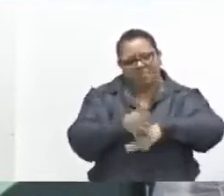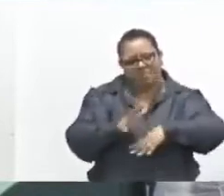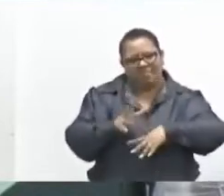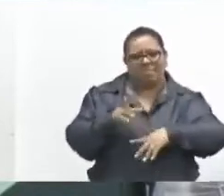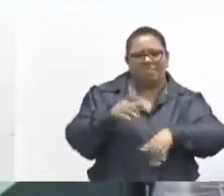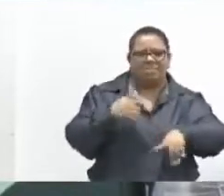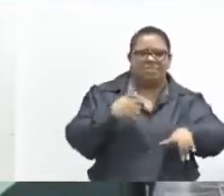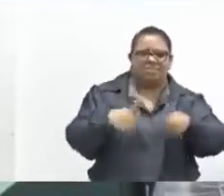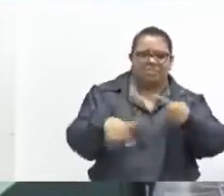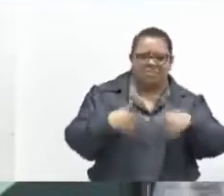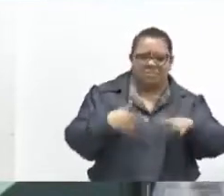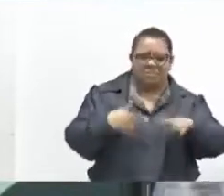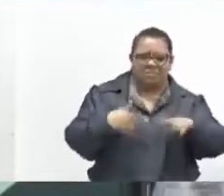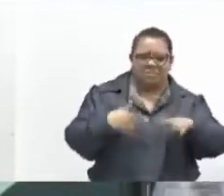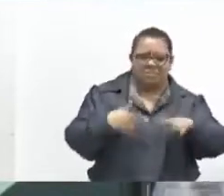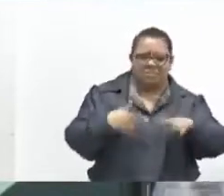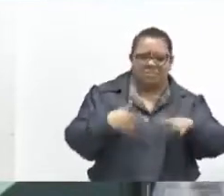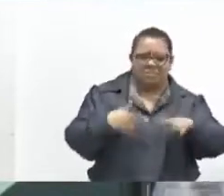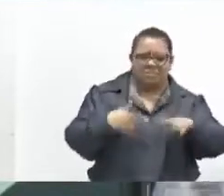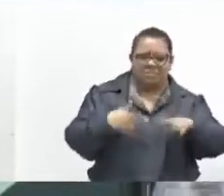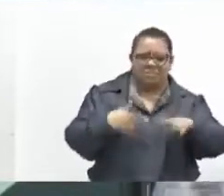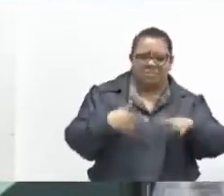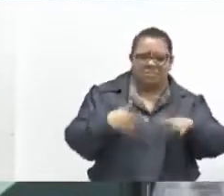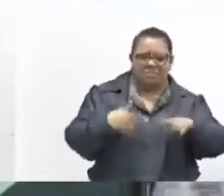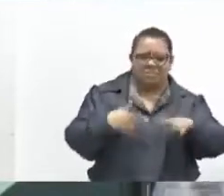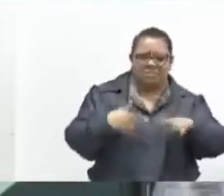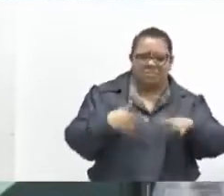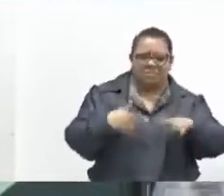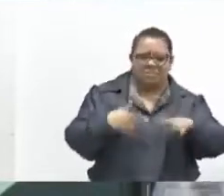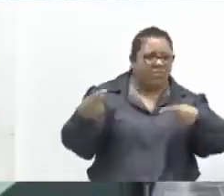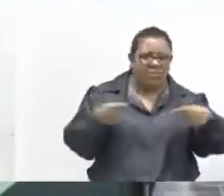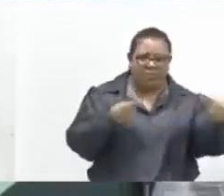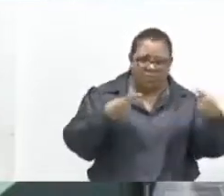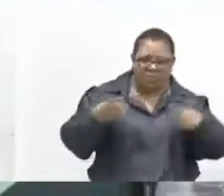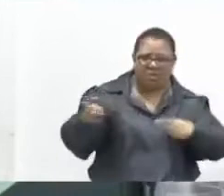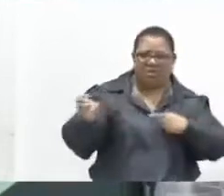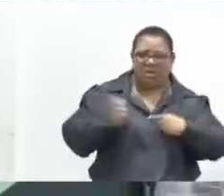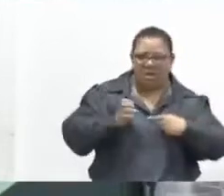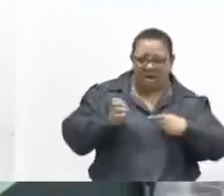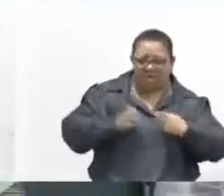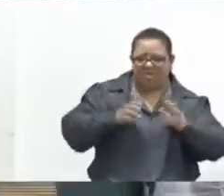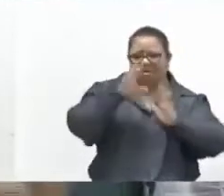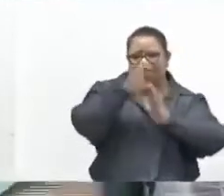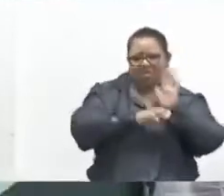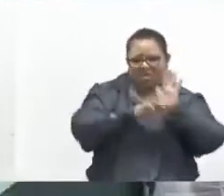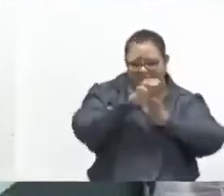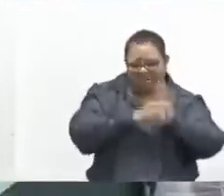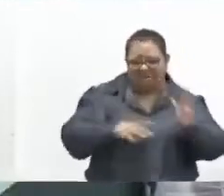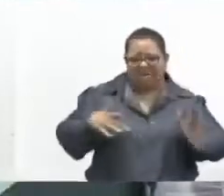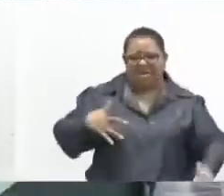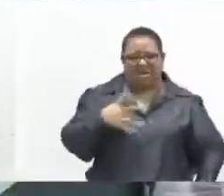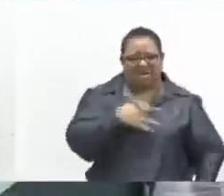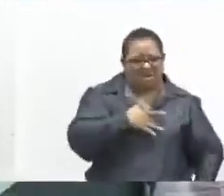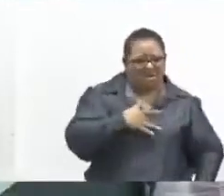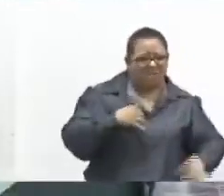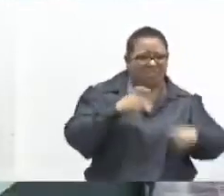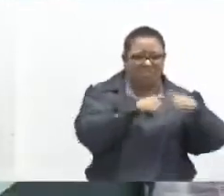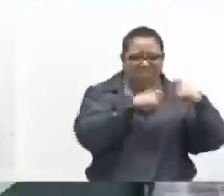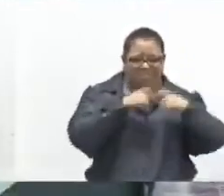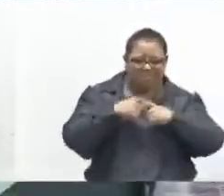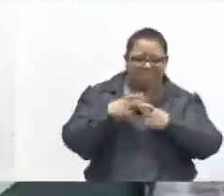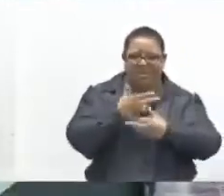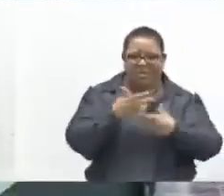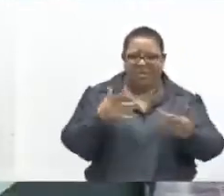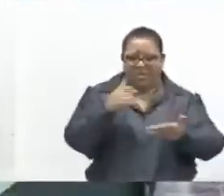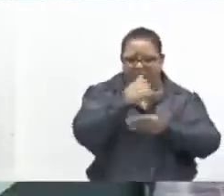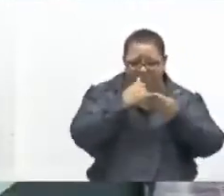trabalho, prevenção e fatores de risco, meio ambiente, política, ética, cidadania, saúde, sexualidade, dependência química,